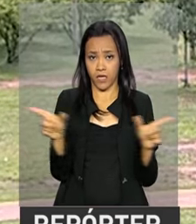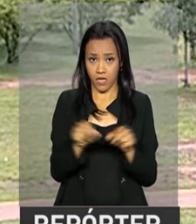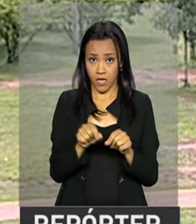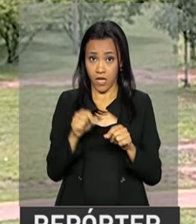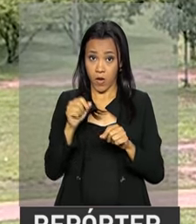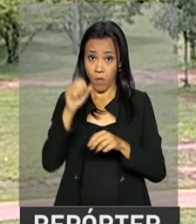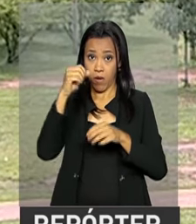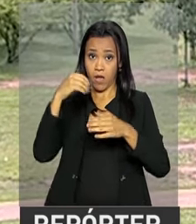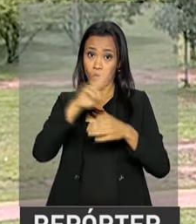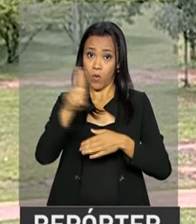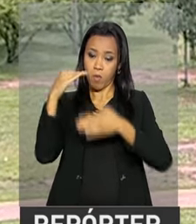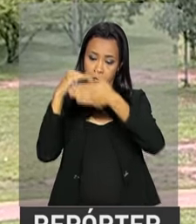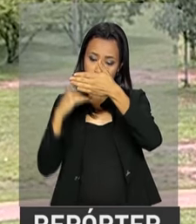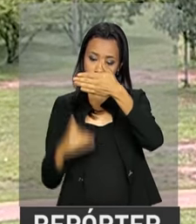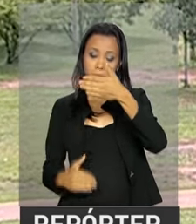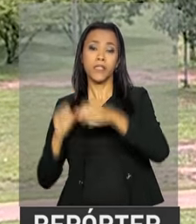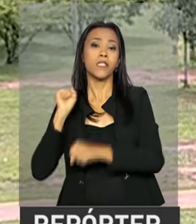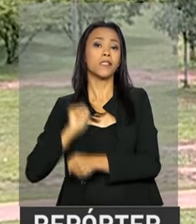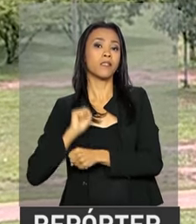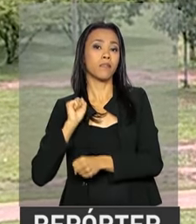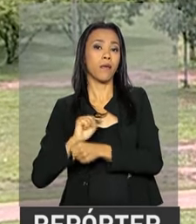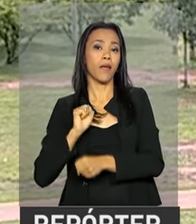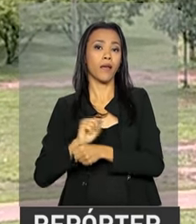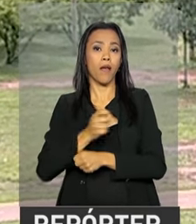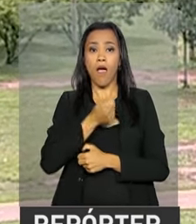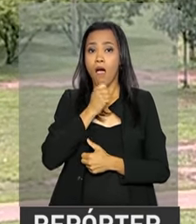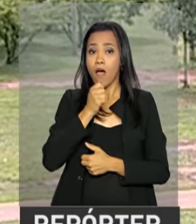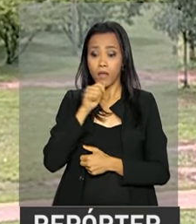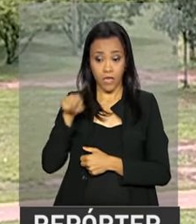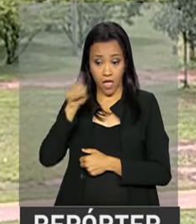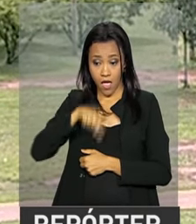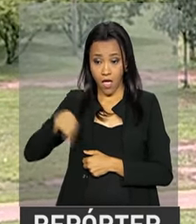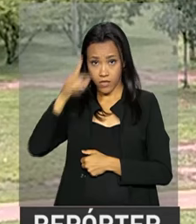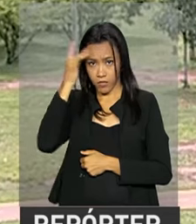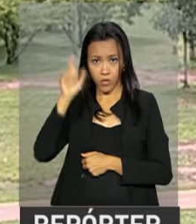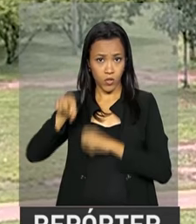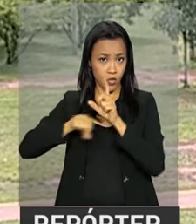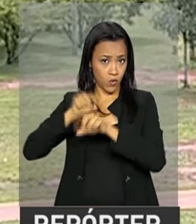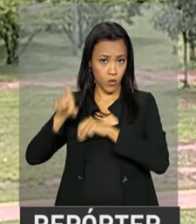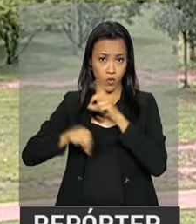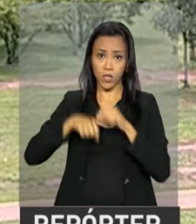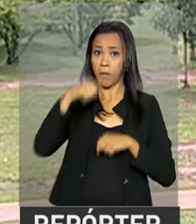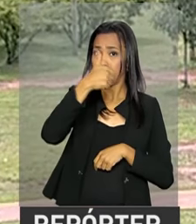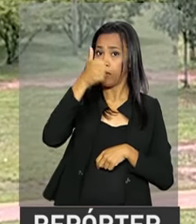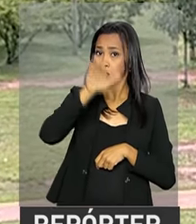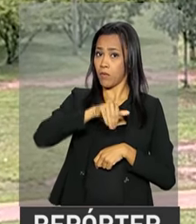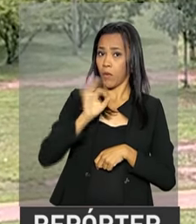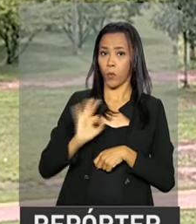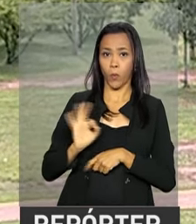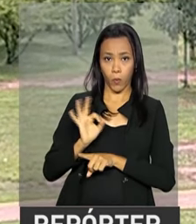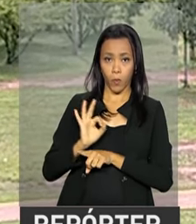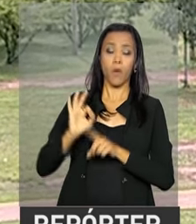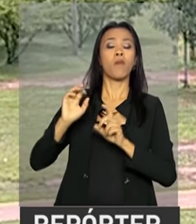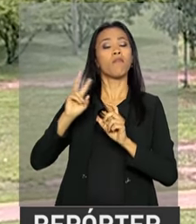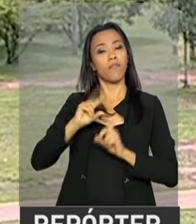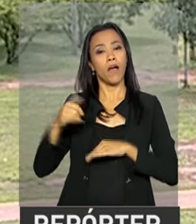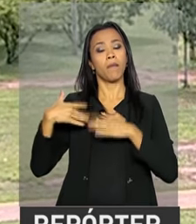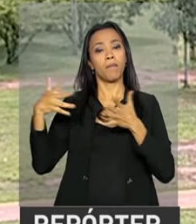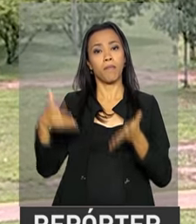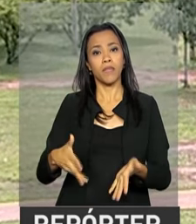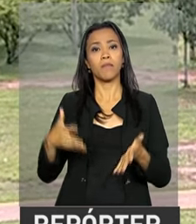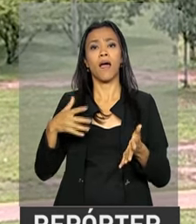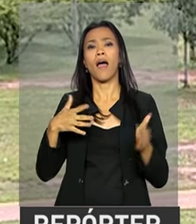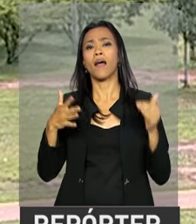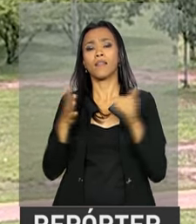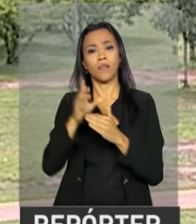de espera. Ou seja, os candidatos que não foram selecionados na chamada regular vão poder participar da lista até o